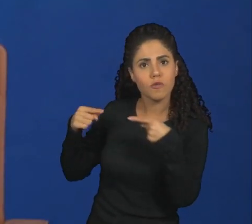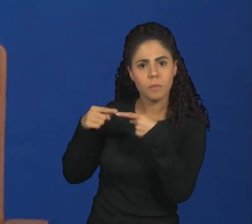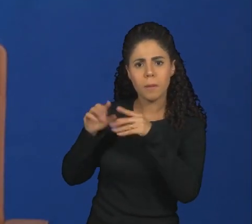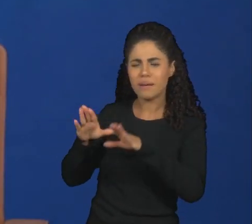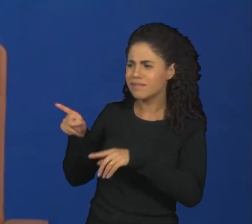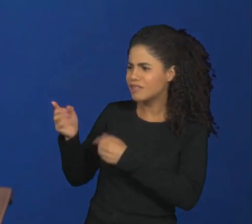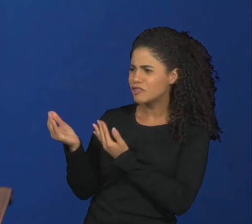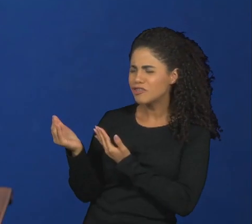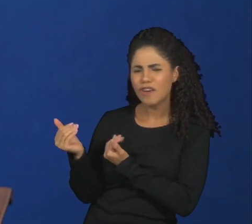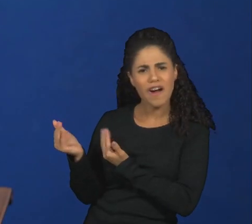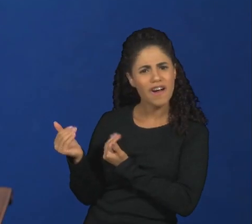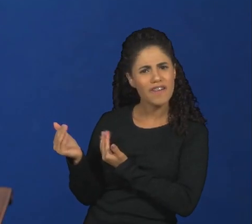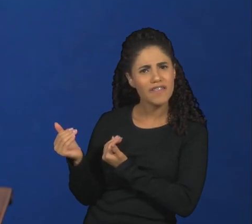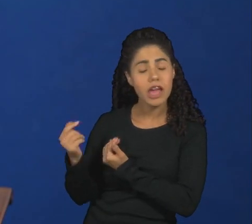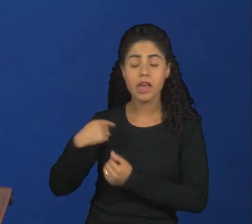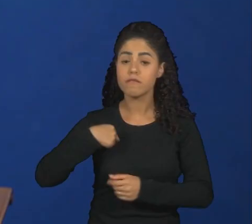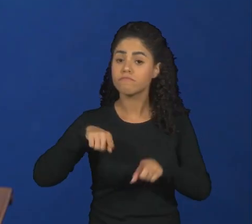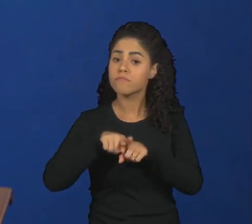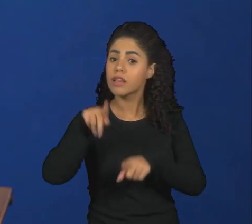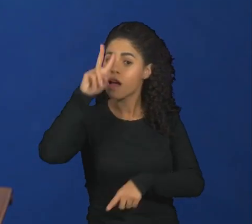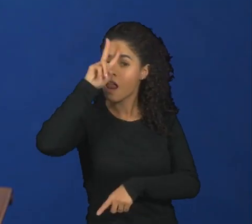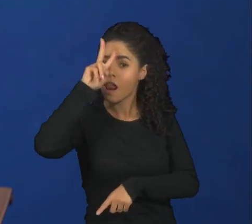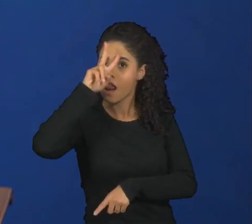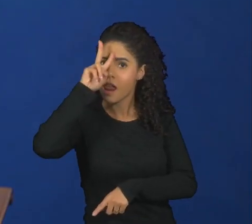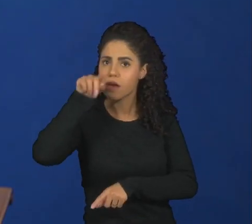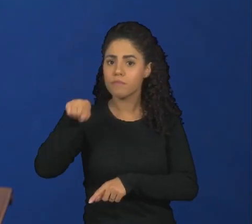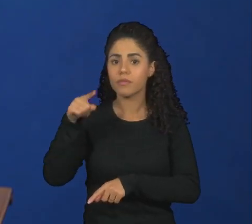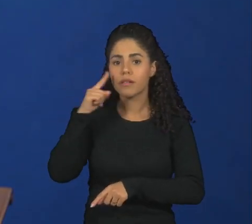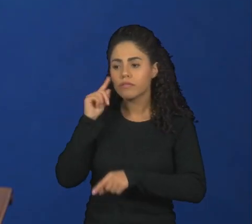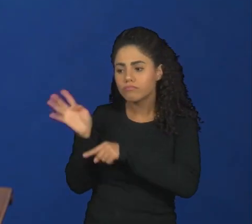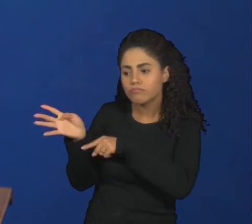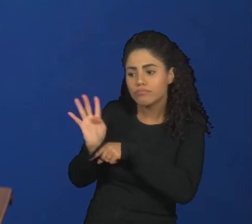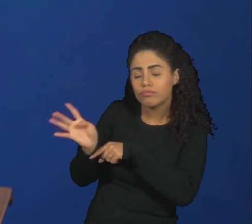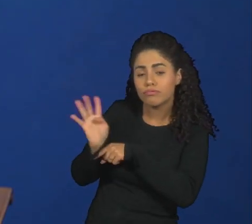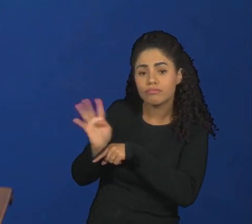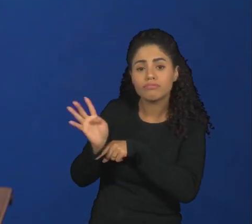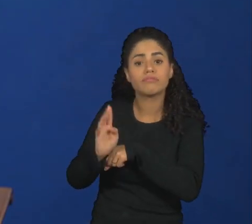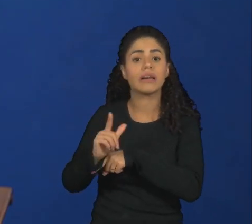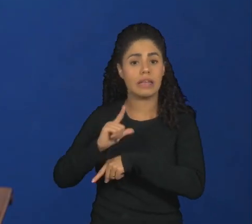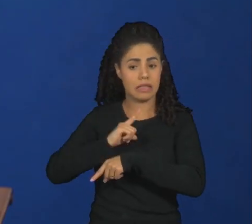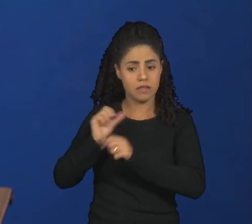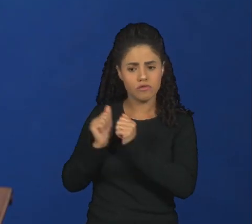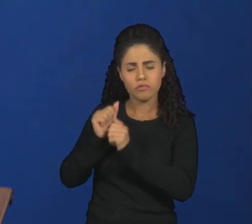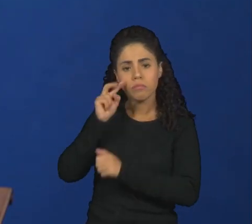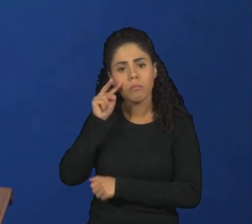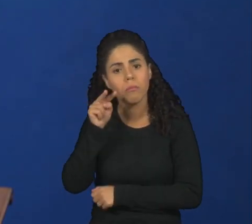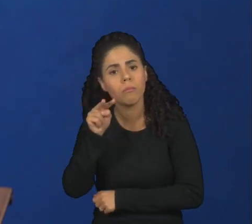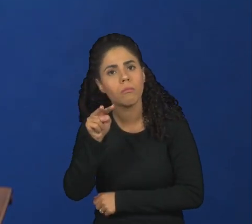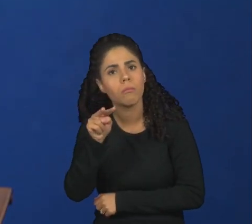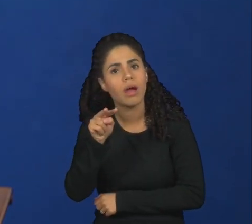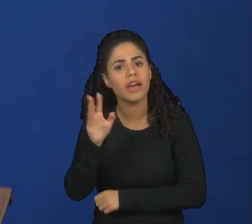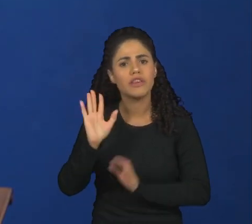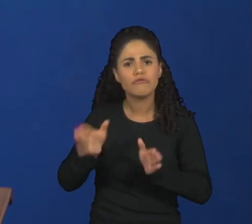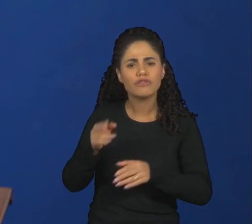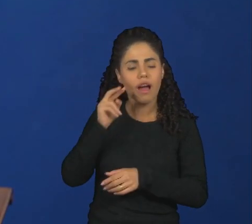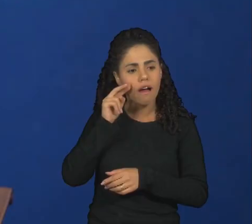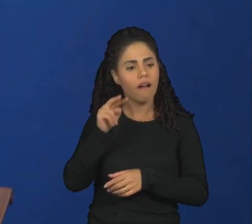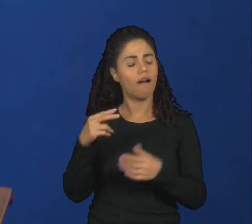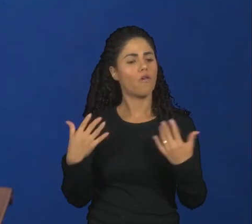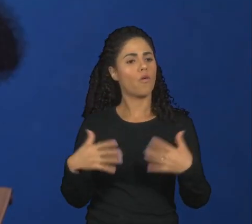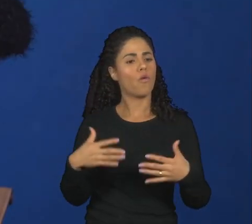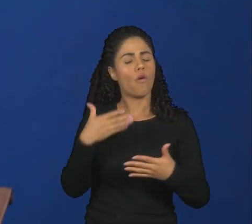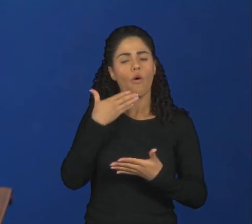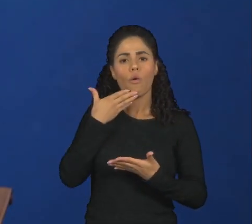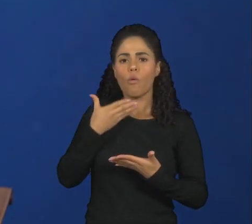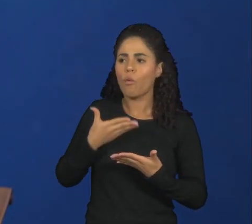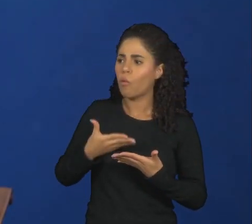idade dele. Eu lembro também de assisti-lo na peça Êxtase do Valcir Carrasco, e eu já tinha ficado muito impressionada